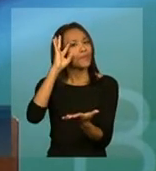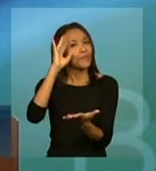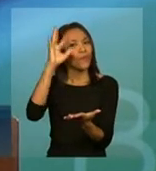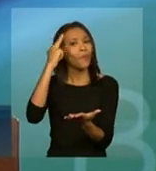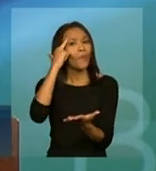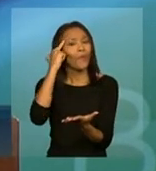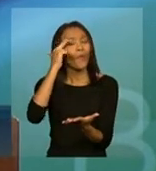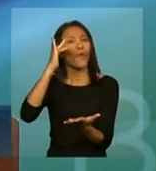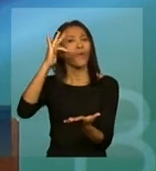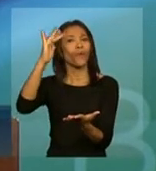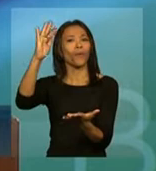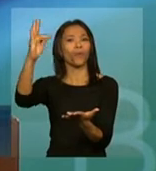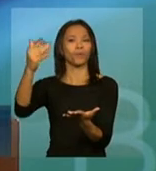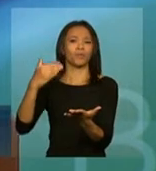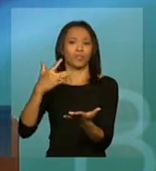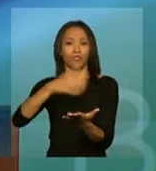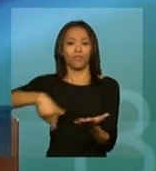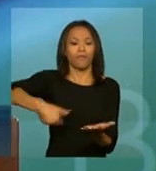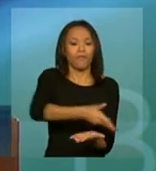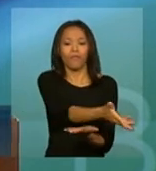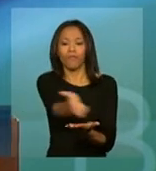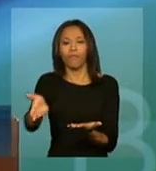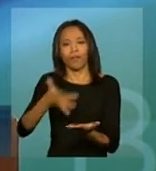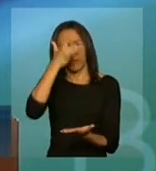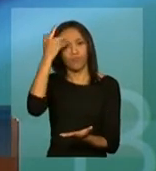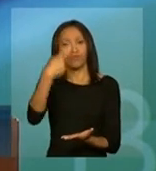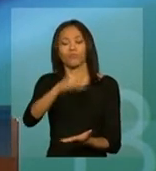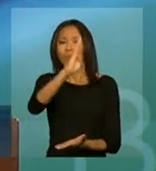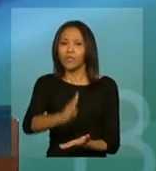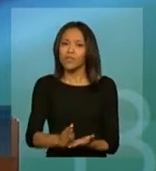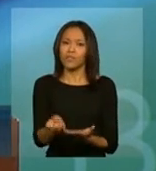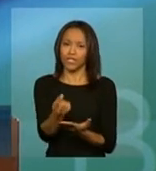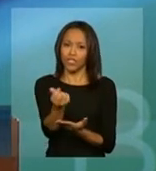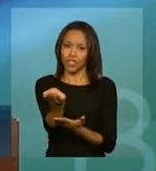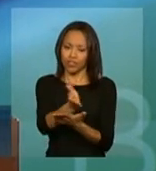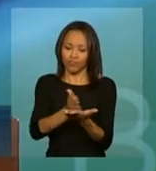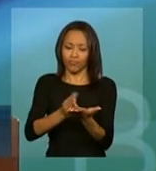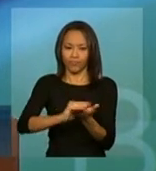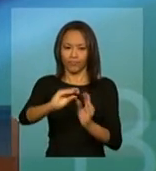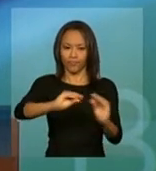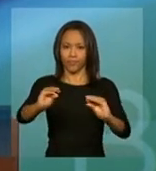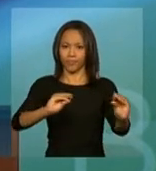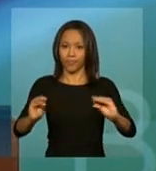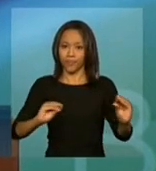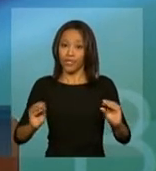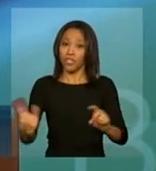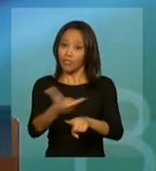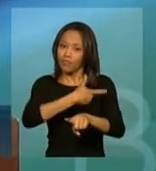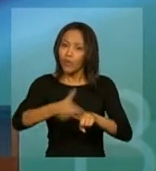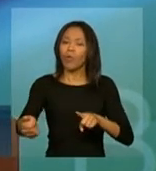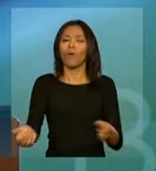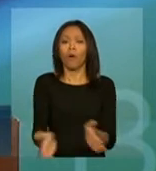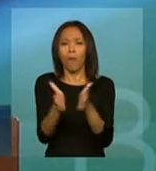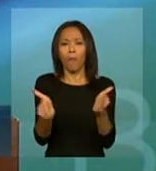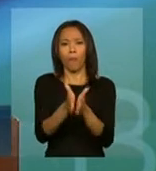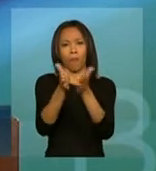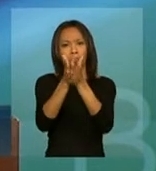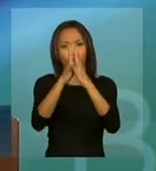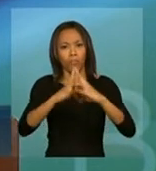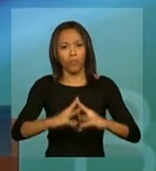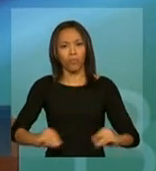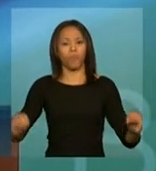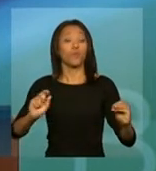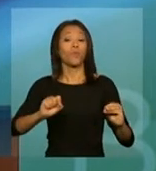e gerações de brasileiros. Na realidade, esta política de distribuição de renda e de combate à pobreza constitui-se, ao